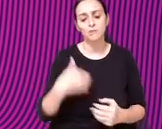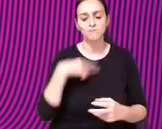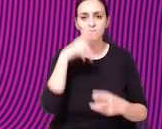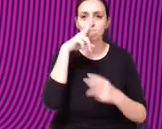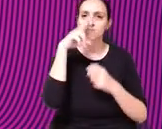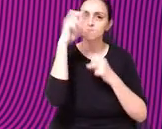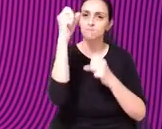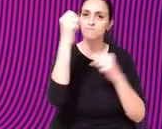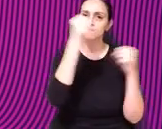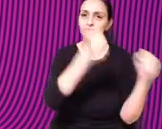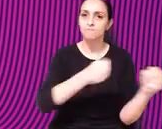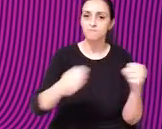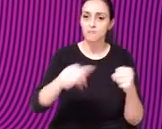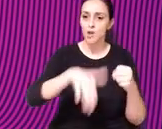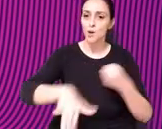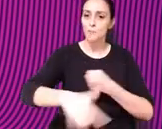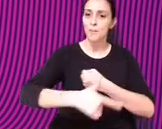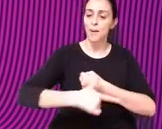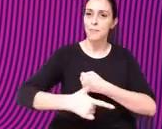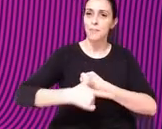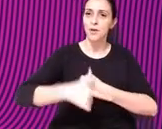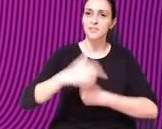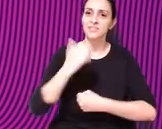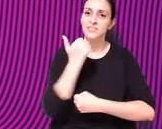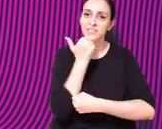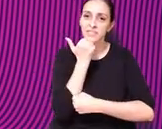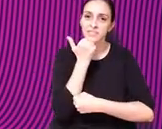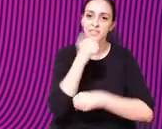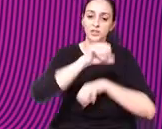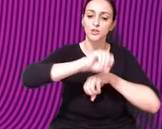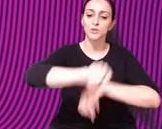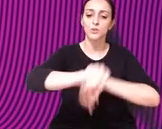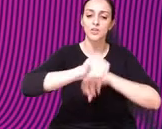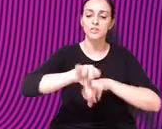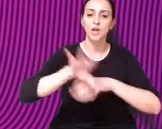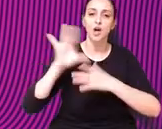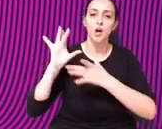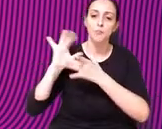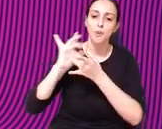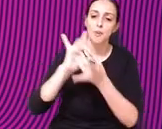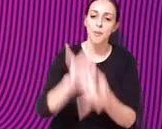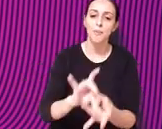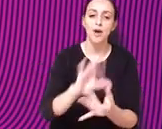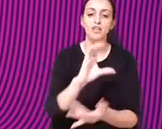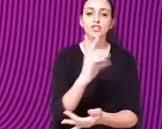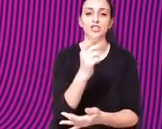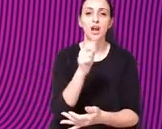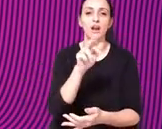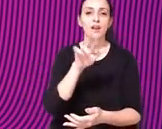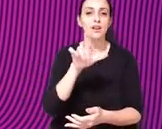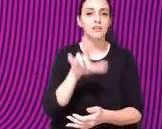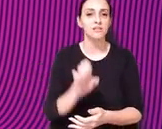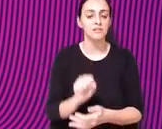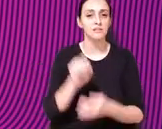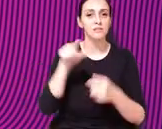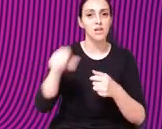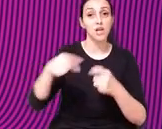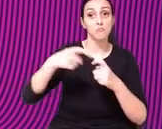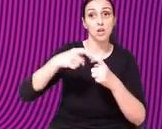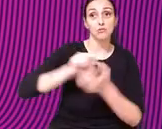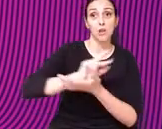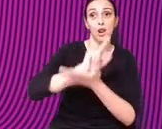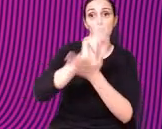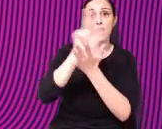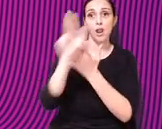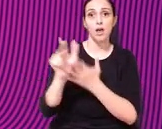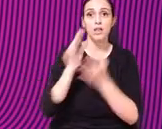da ciência e da educação, e levando a conexão com o Dr. Charles, que é levar isso desde os médicos, na atenção